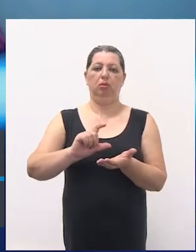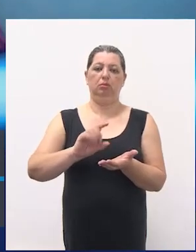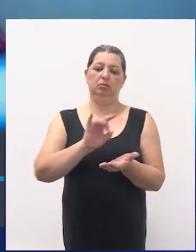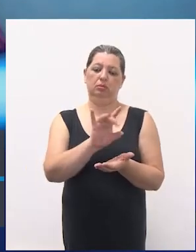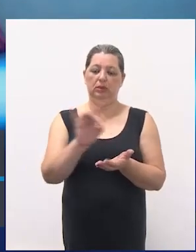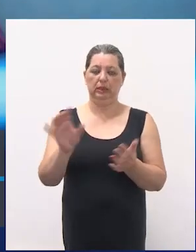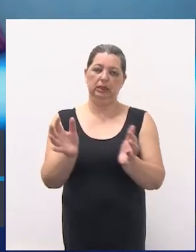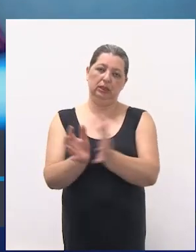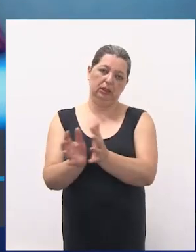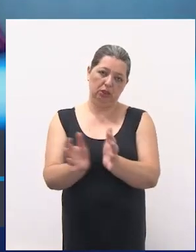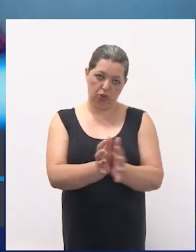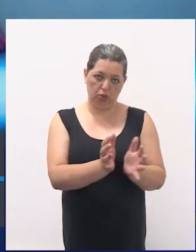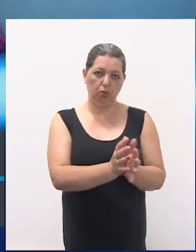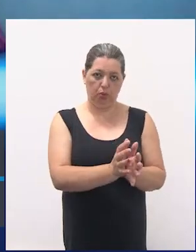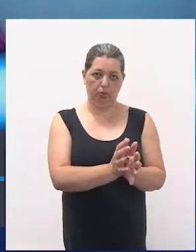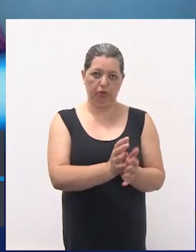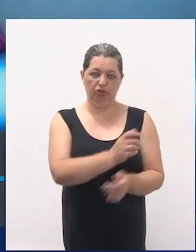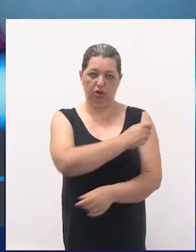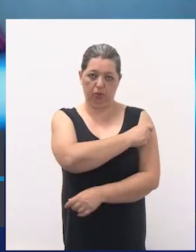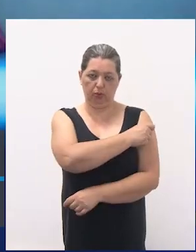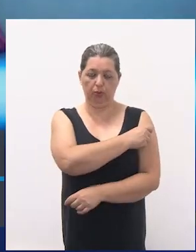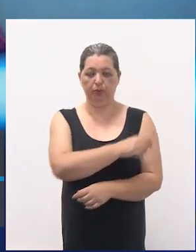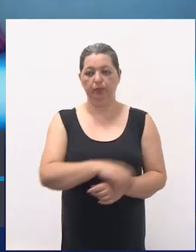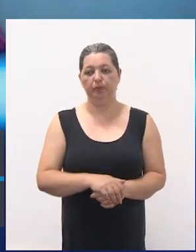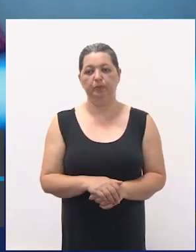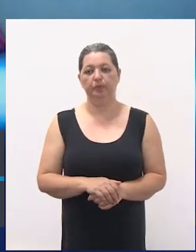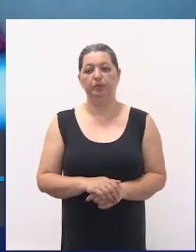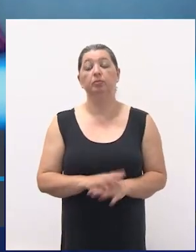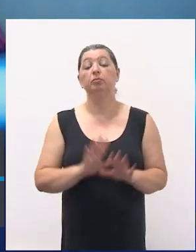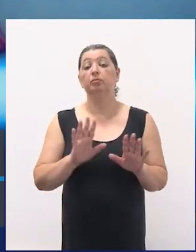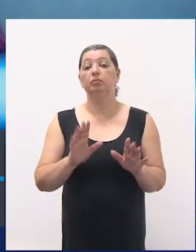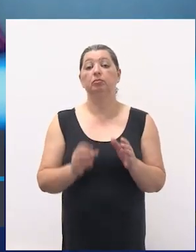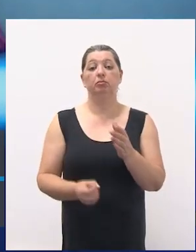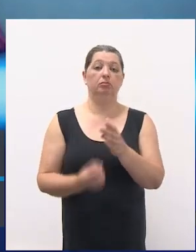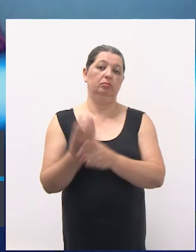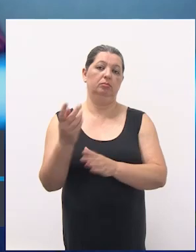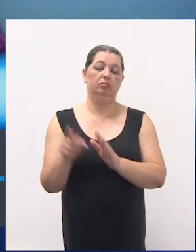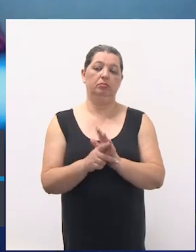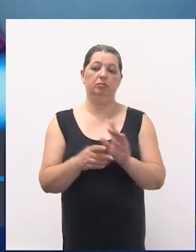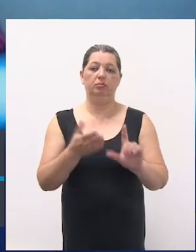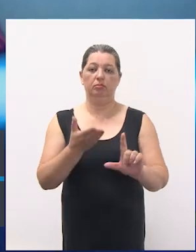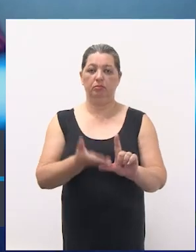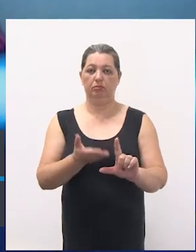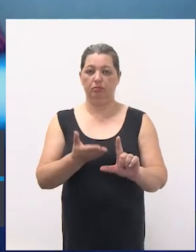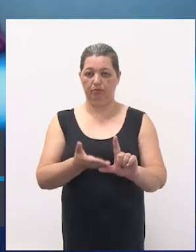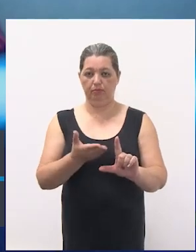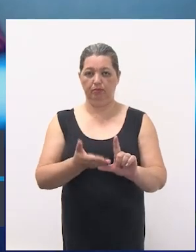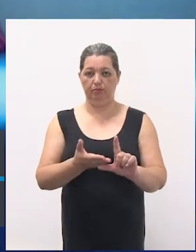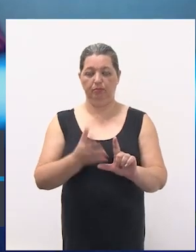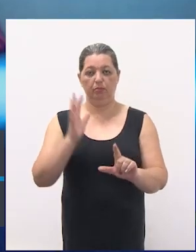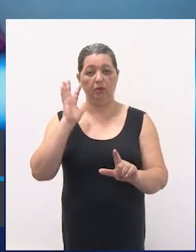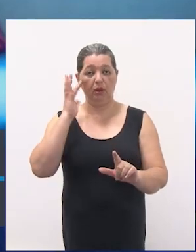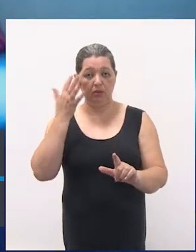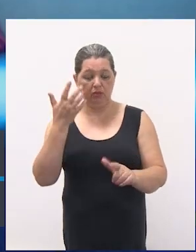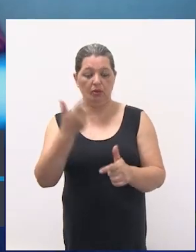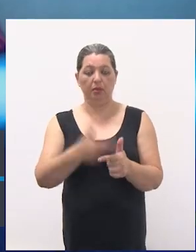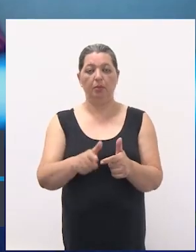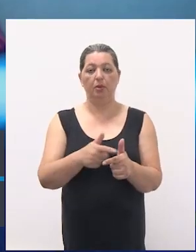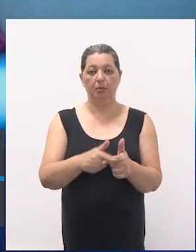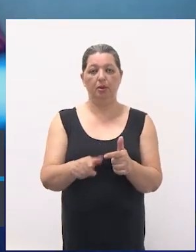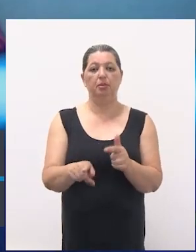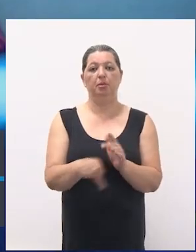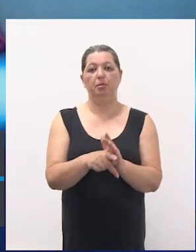turma e tal. E aí o Classroom quis resolver tanto esse problema da gestão da